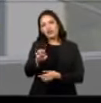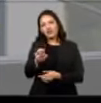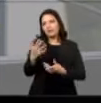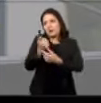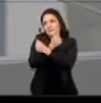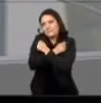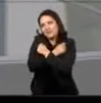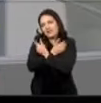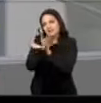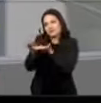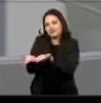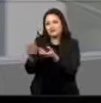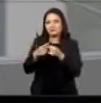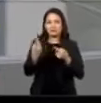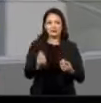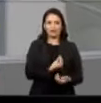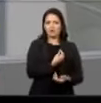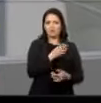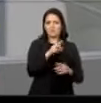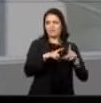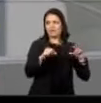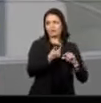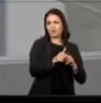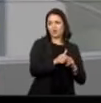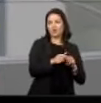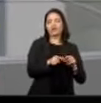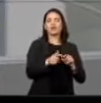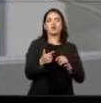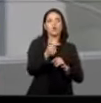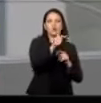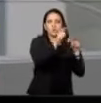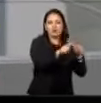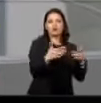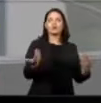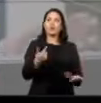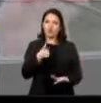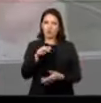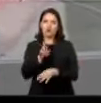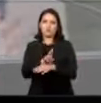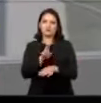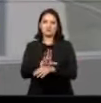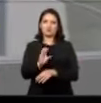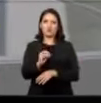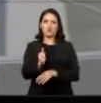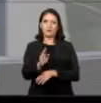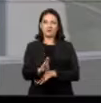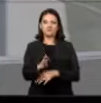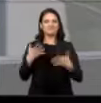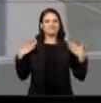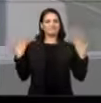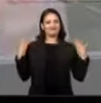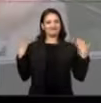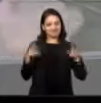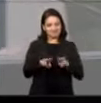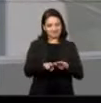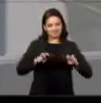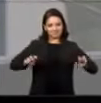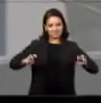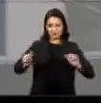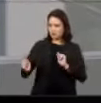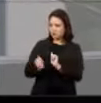por isso a minha presença aqui representando-o e a Ordem dos Advogados. Uma alegria estar numa mesa composta com autoridades